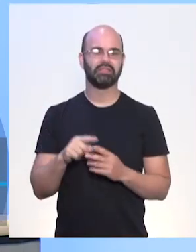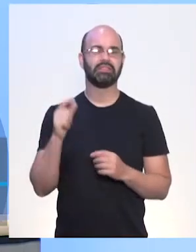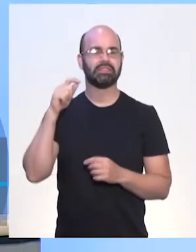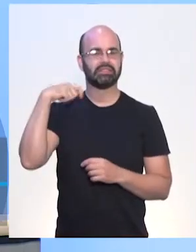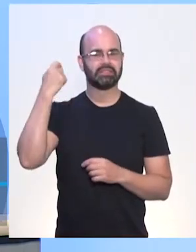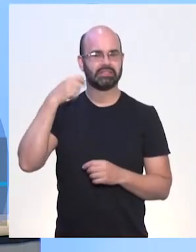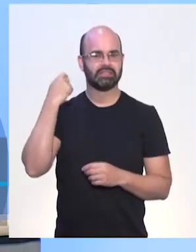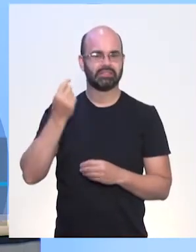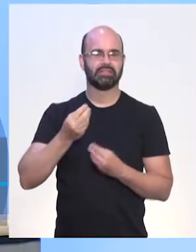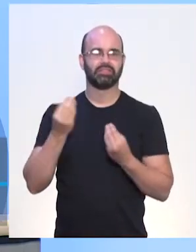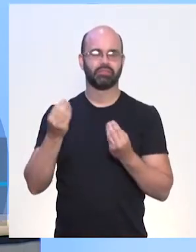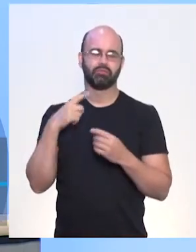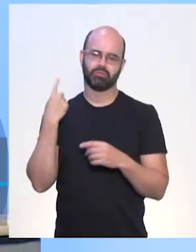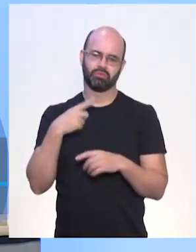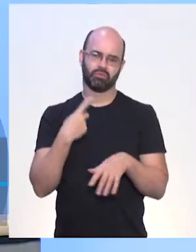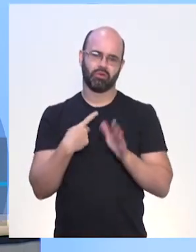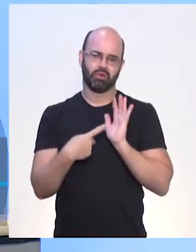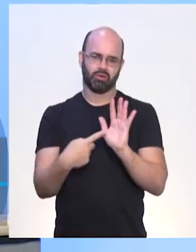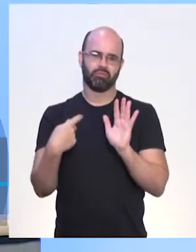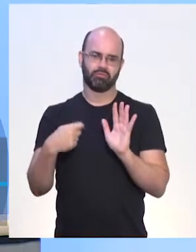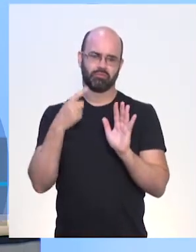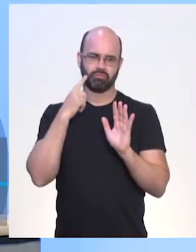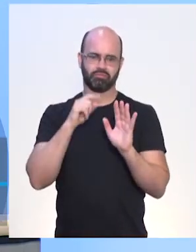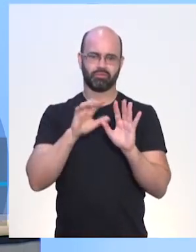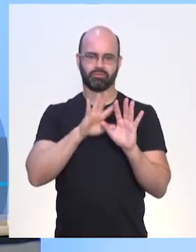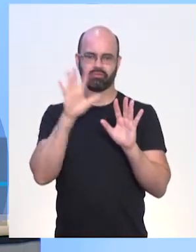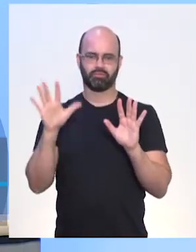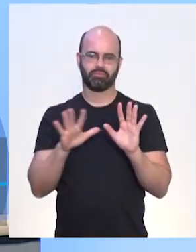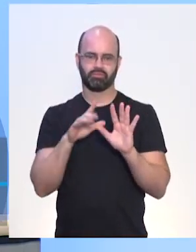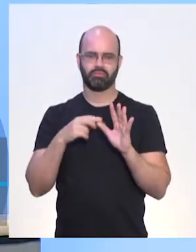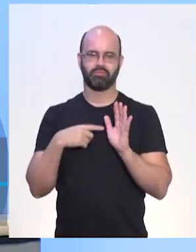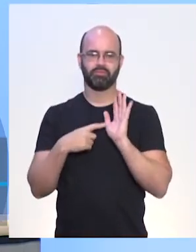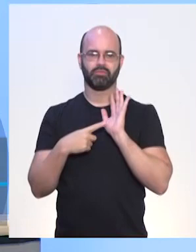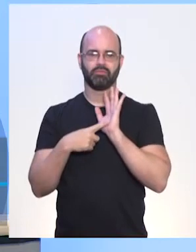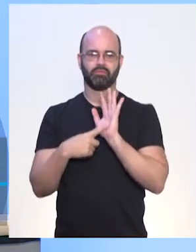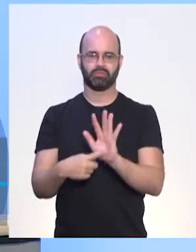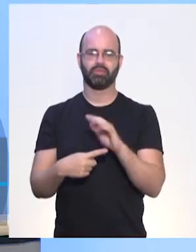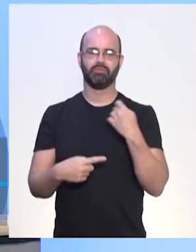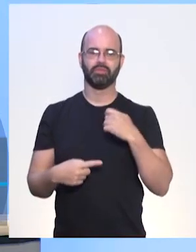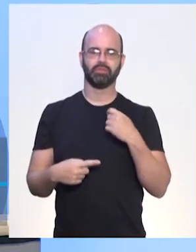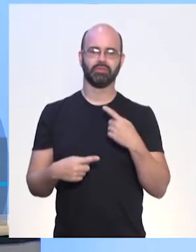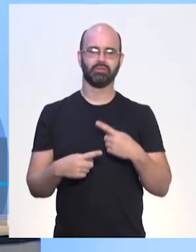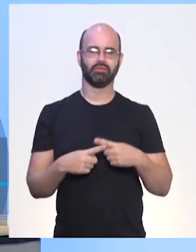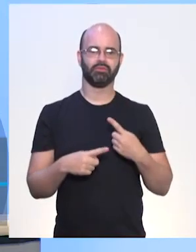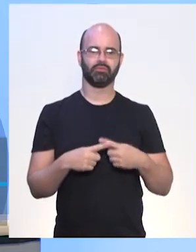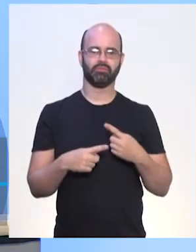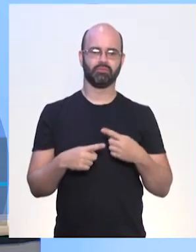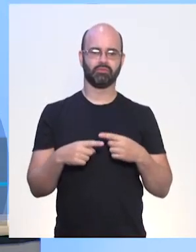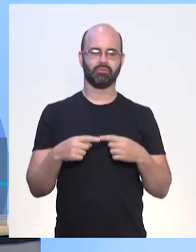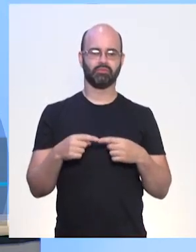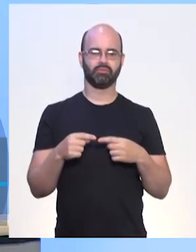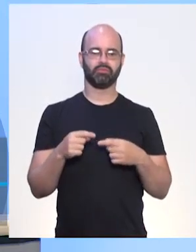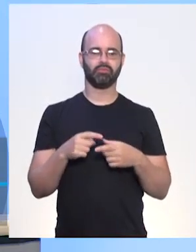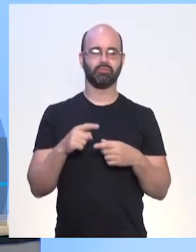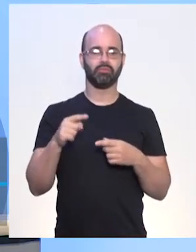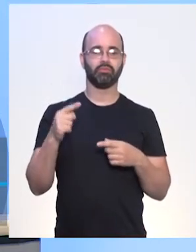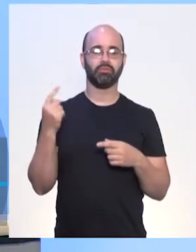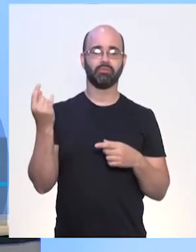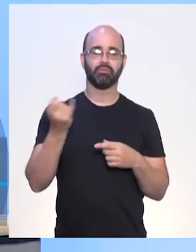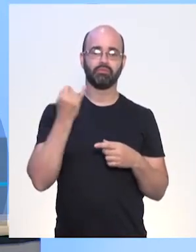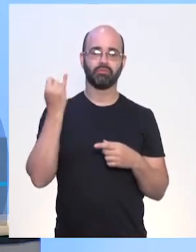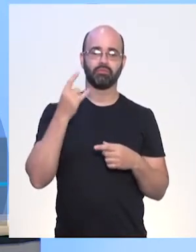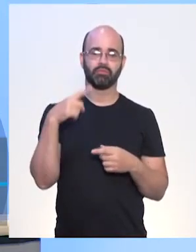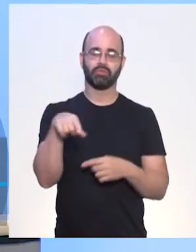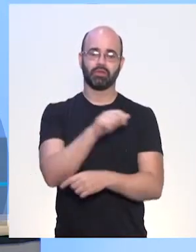o vídeo na íntegra nesse pedaço aí porque eu preciso apresentar alguns pré-requisitos porque eu não